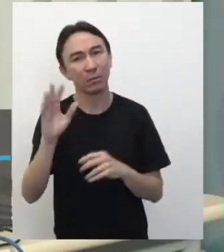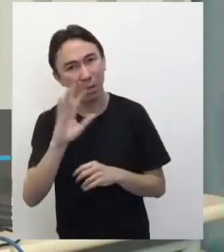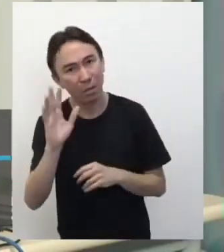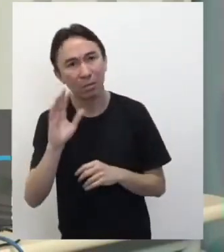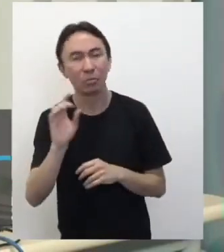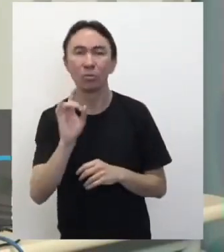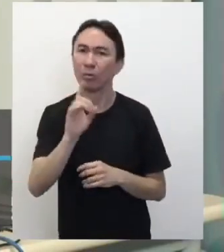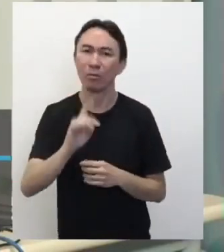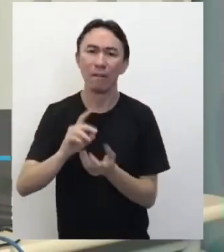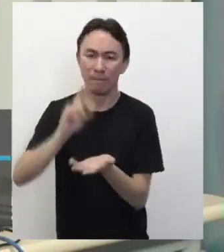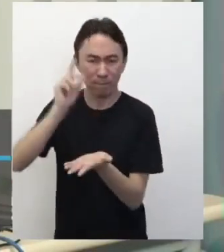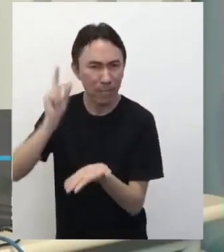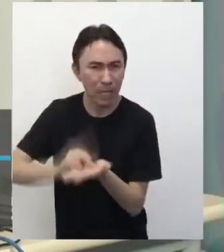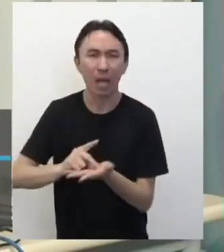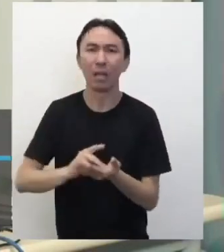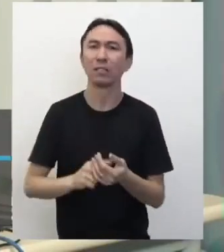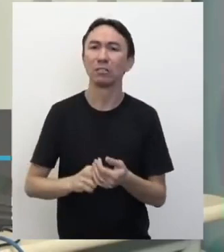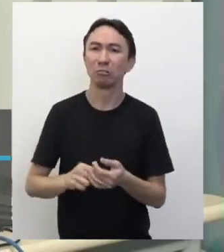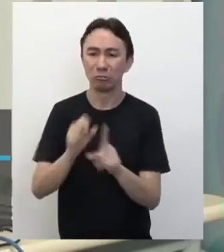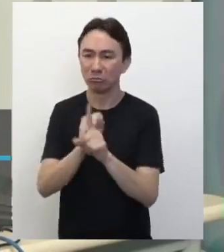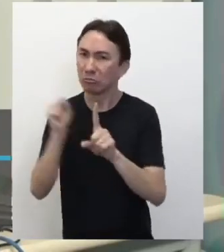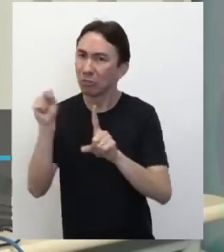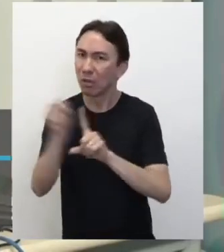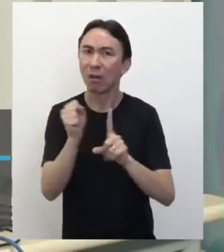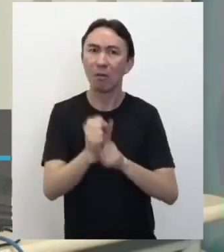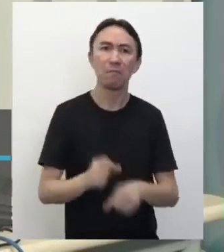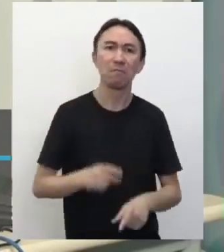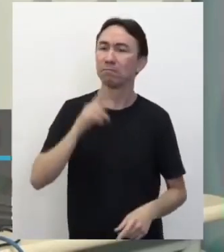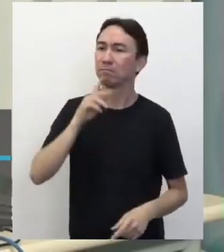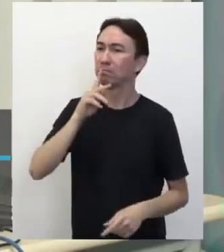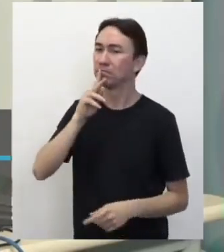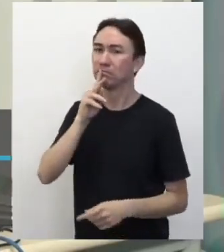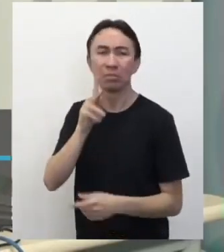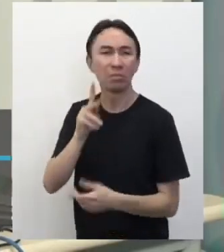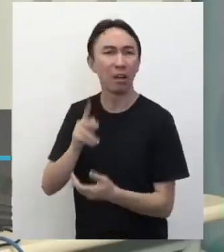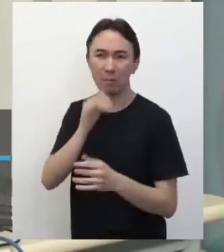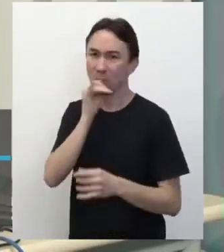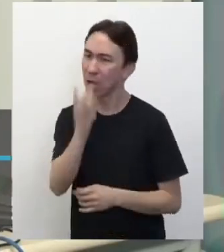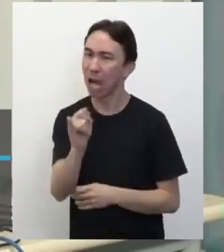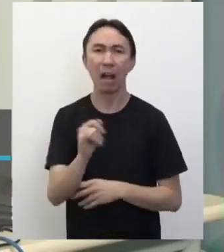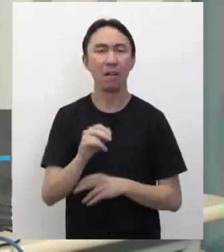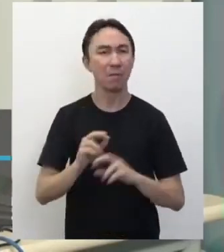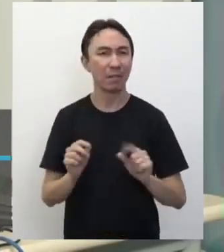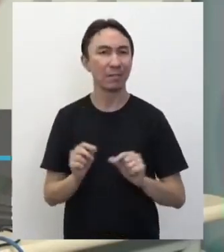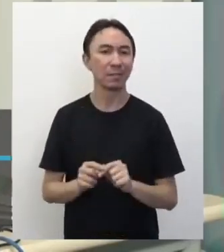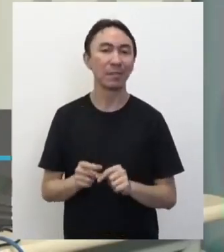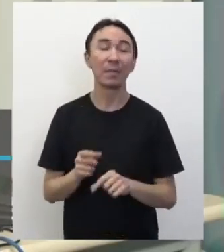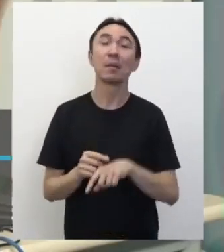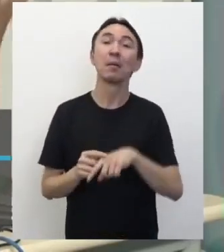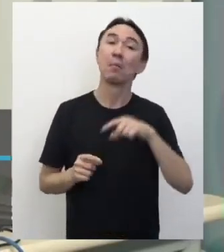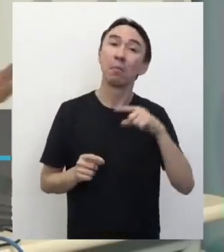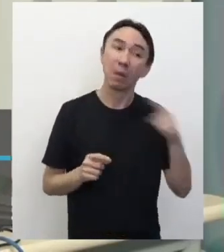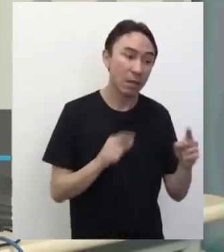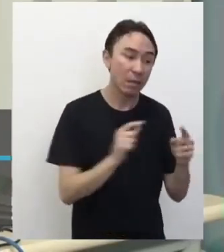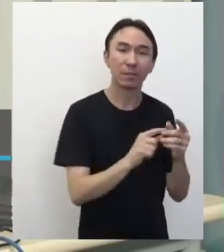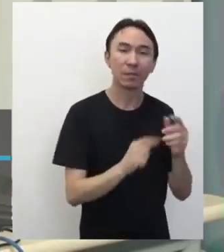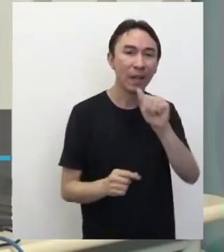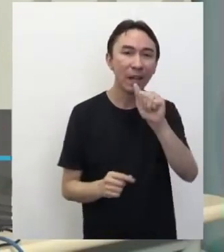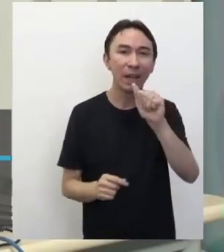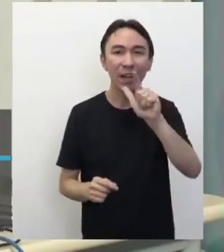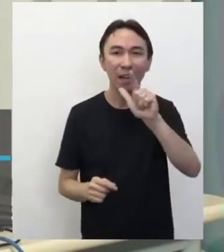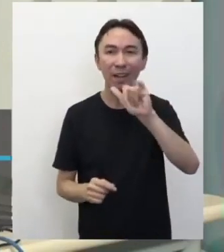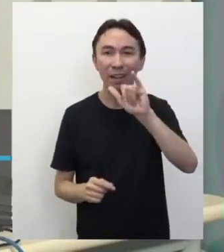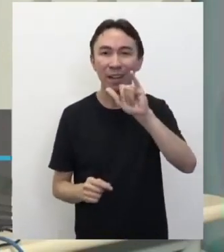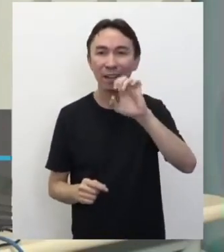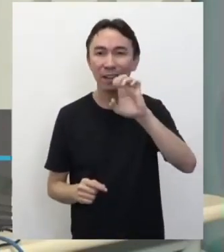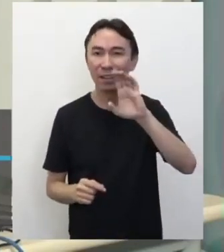o Alice é mais uma viagem. O Lewis Carroll, ele não era um literato, ele era matemático, ele escrevia para várias outras coisas, por isso ele